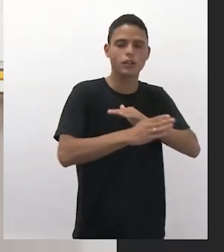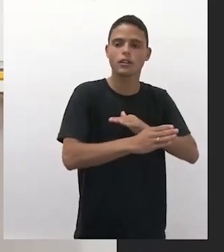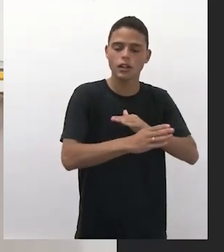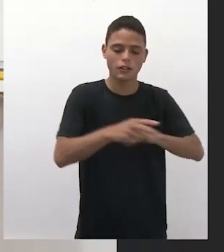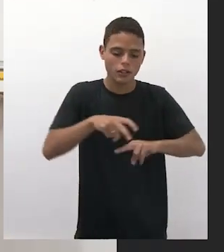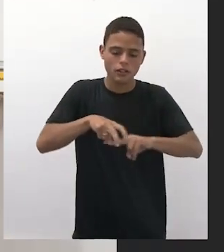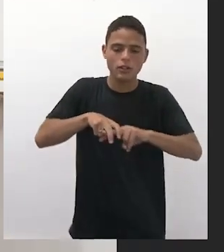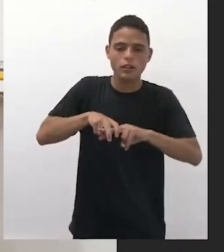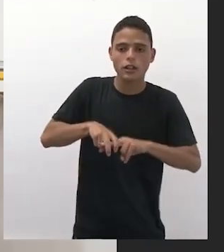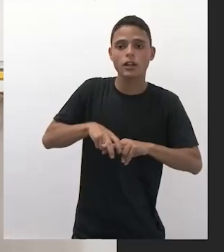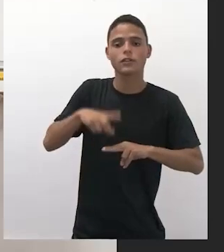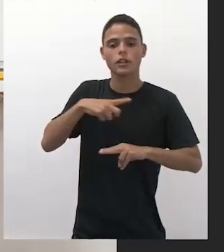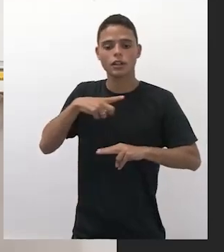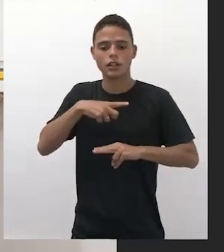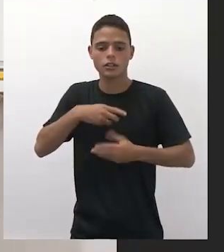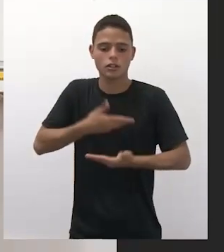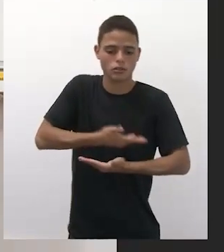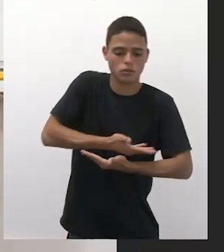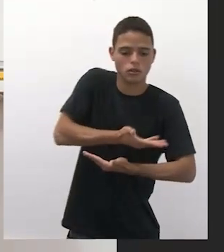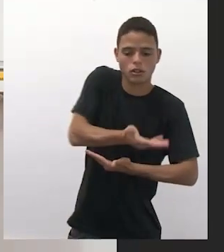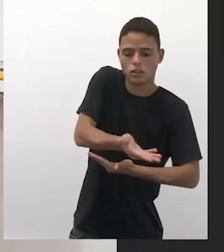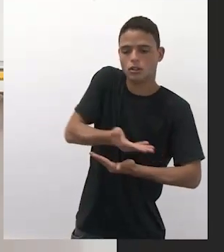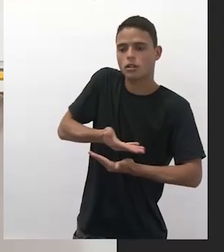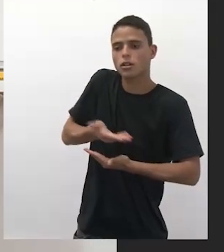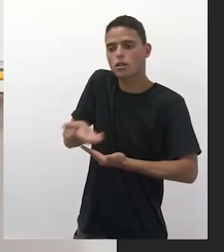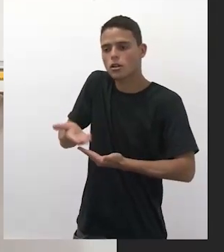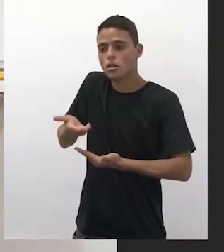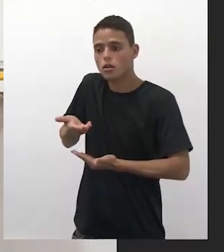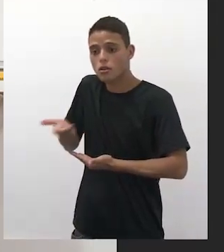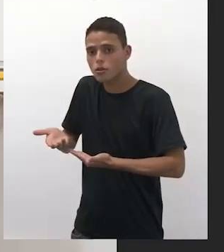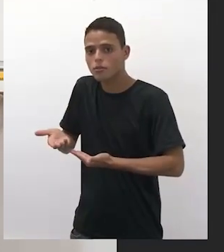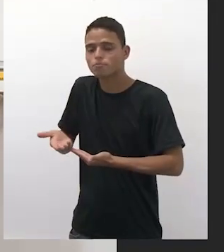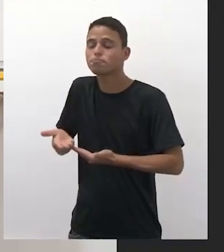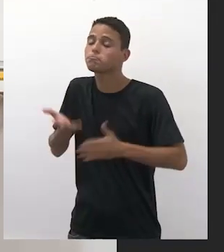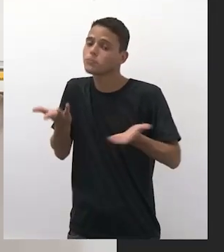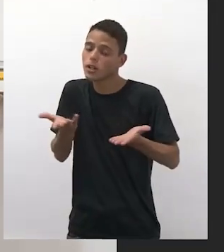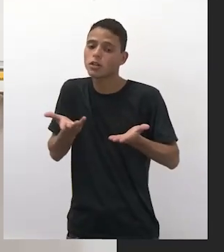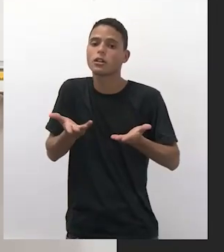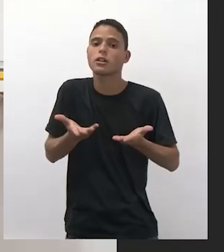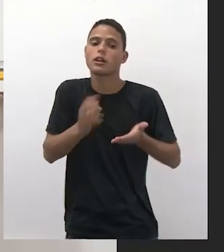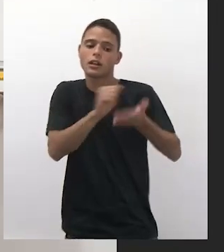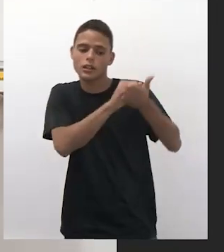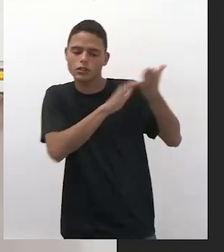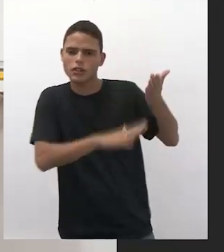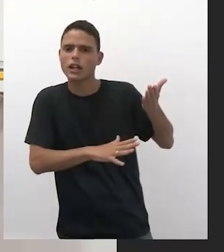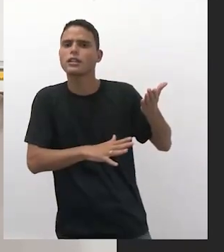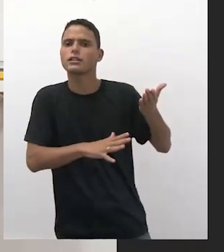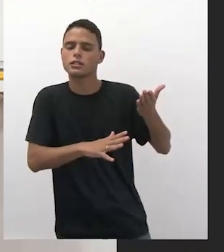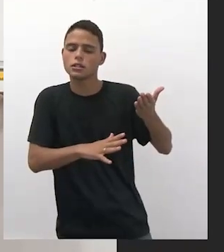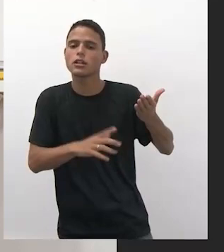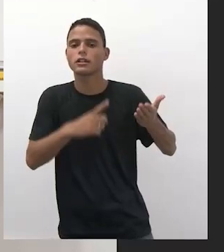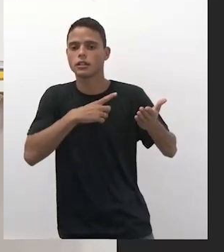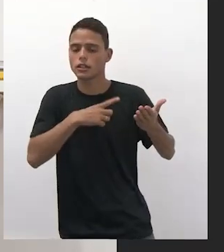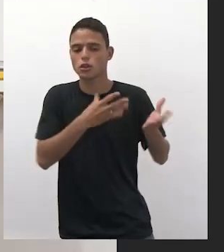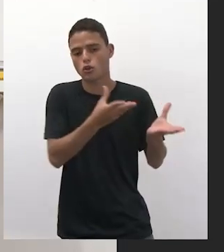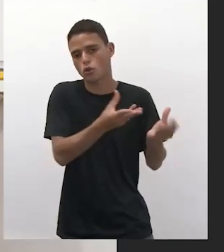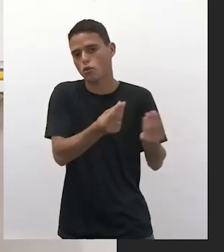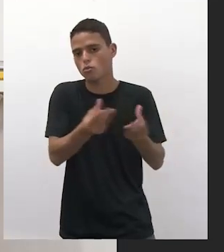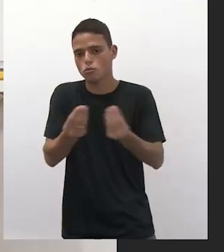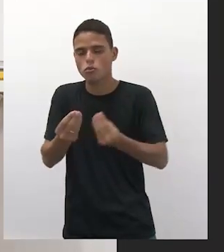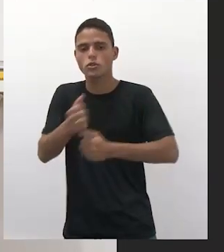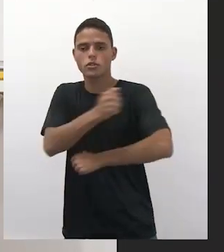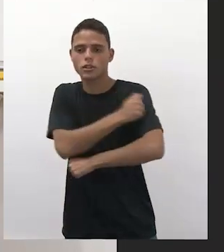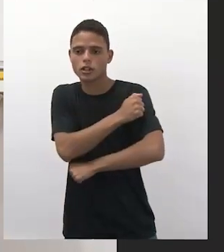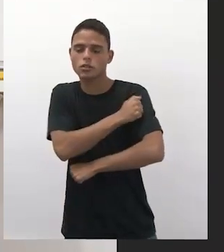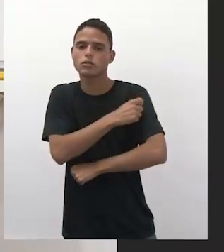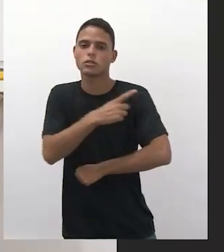assim, foi uma eletiva que teve bastante alunos, mas as tarefas foram muito bem distribuídas, né? Então teve o